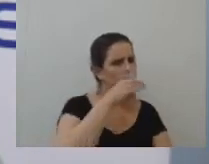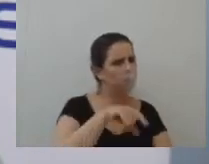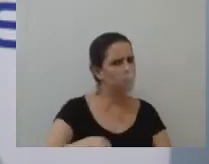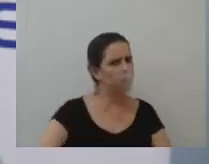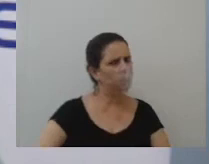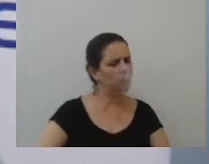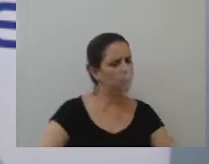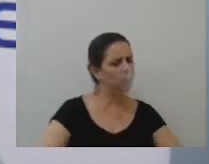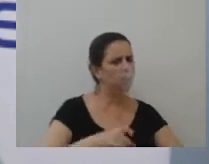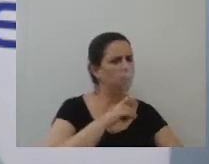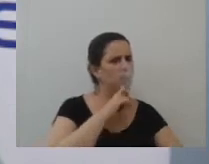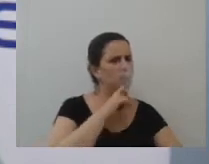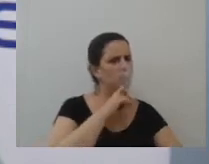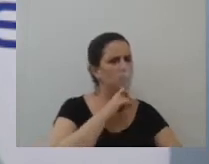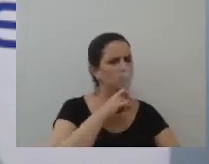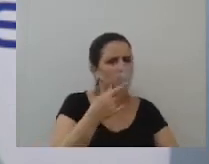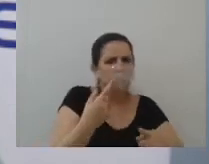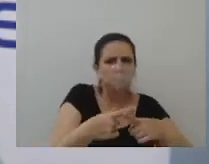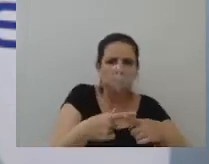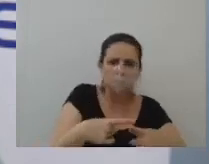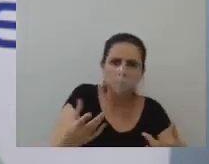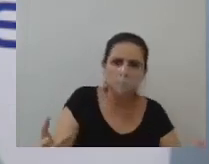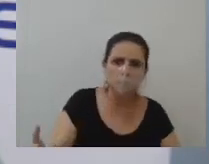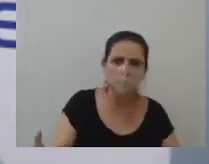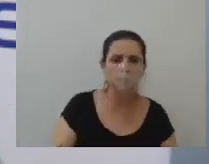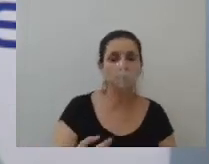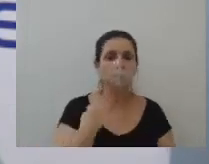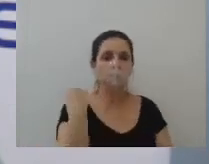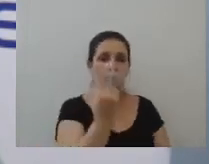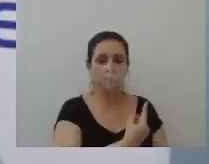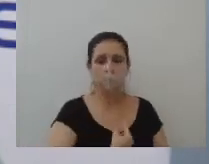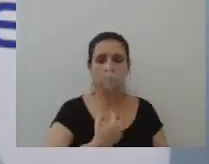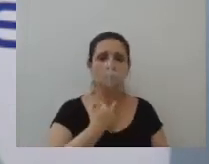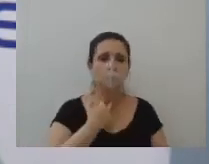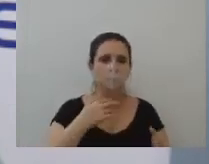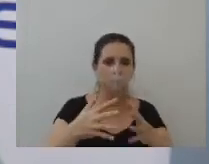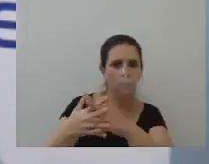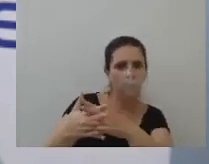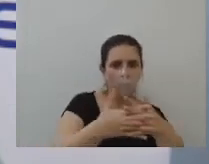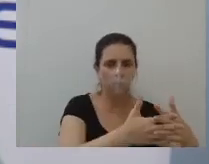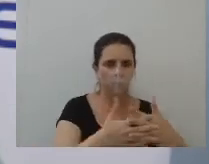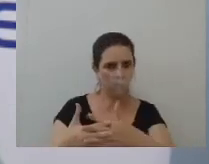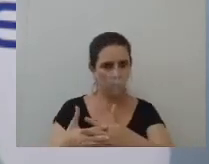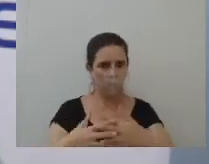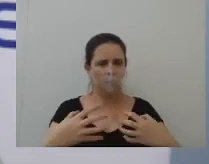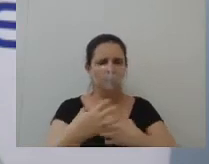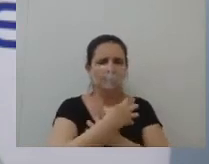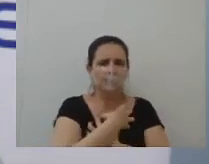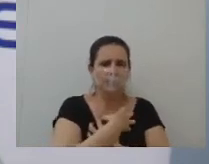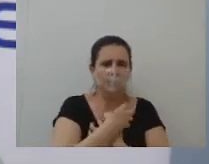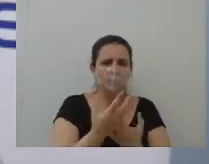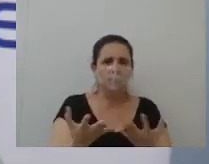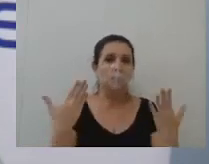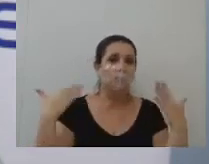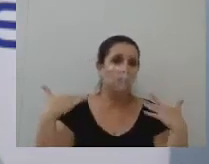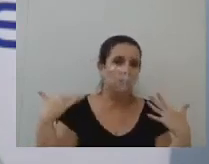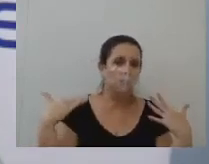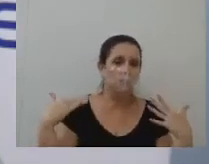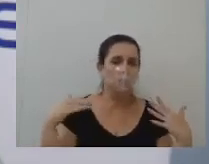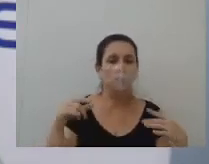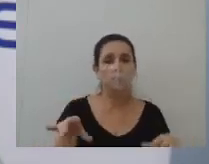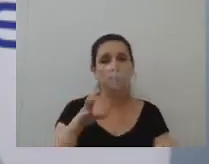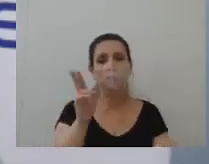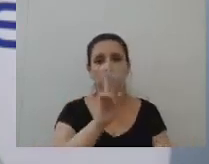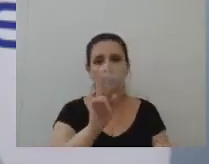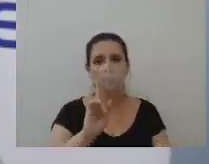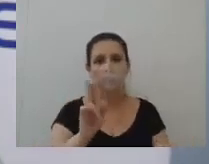a temperatura diferente do outro? Então a gente não pode confundir a nossa sensação térmica com o que a gente